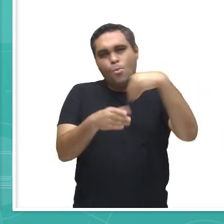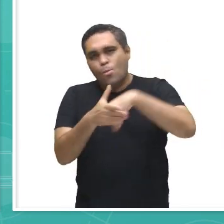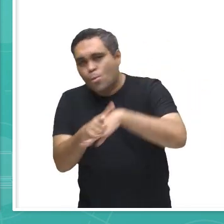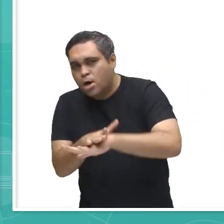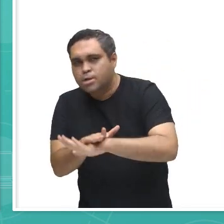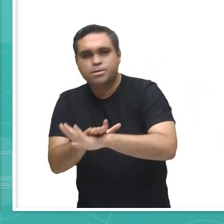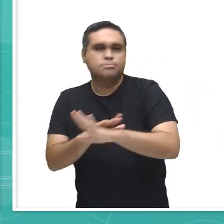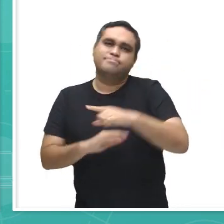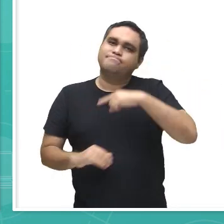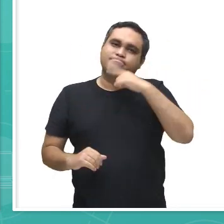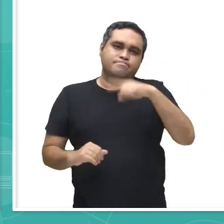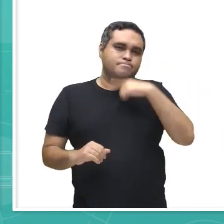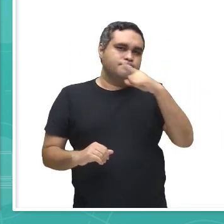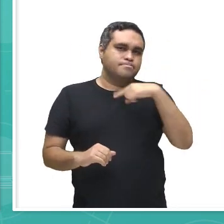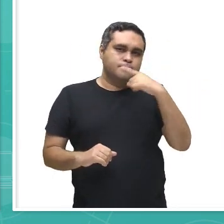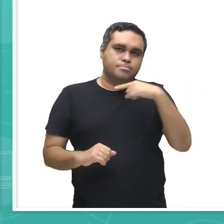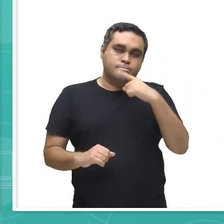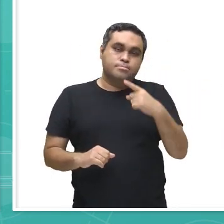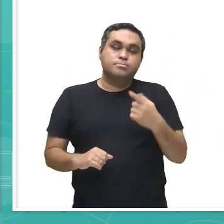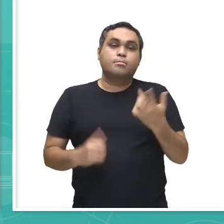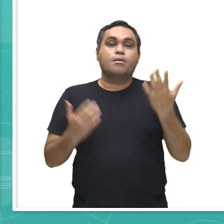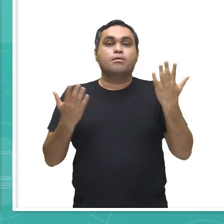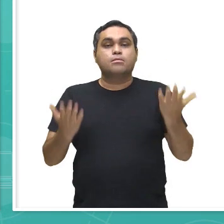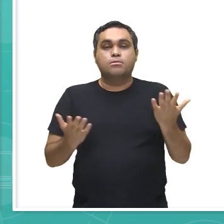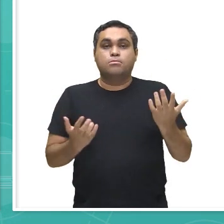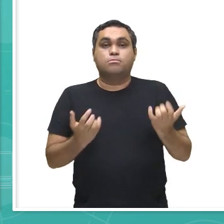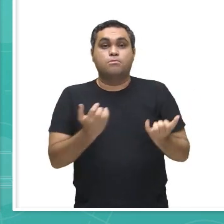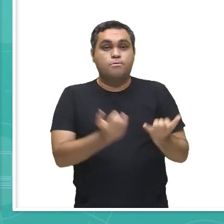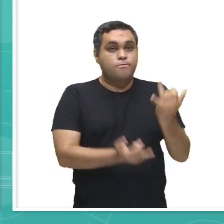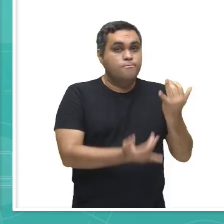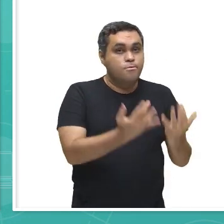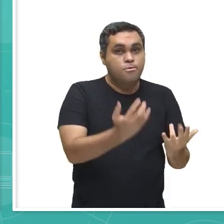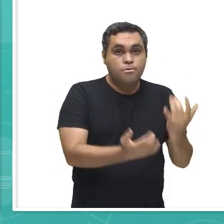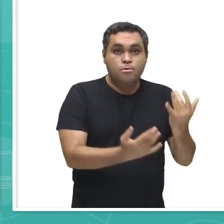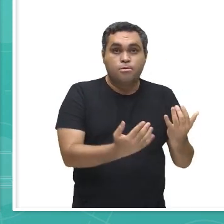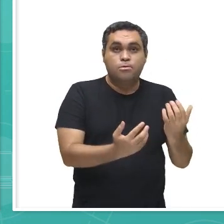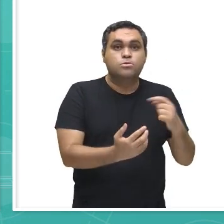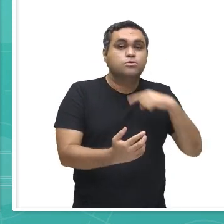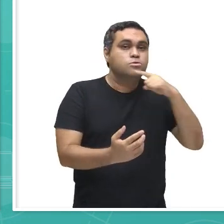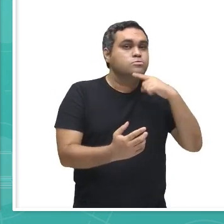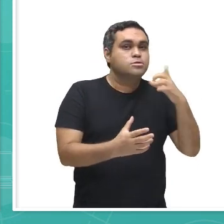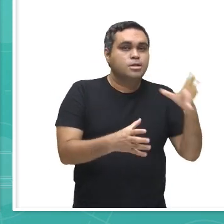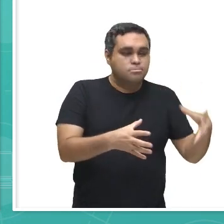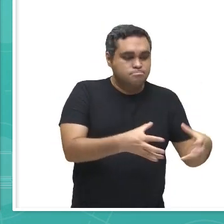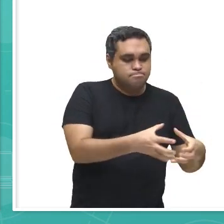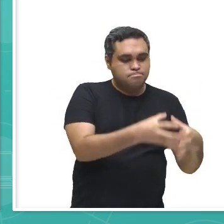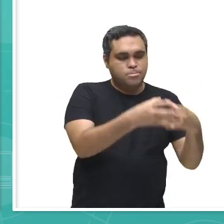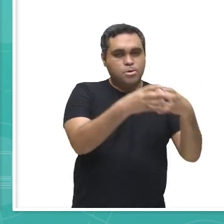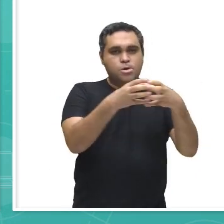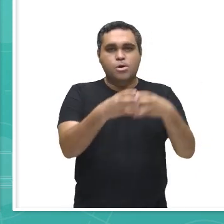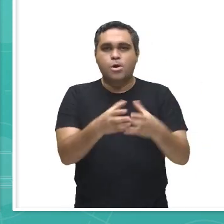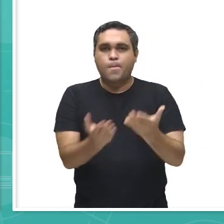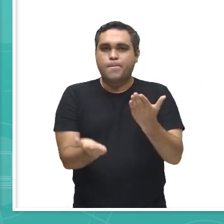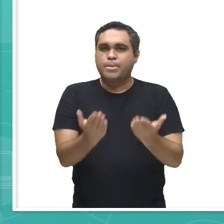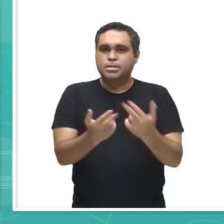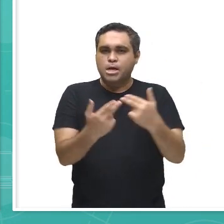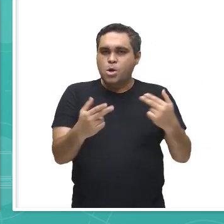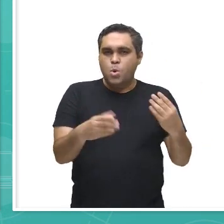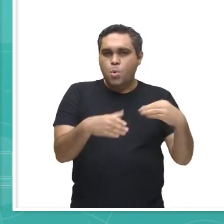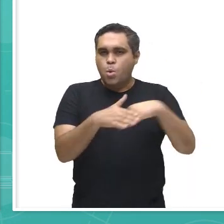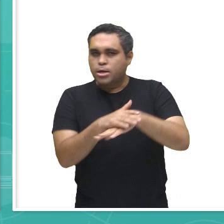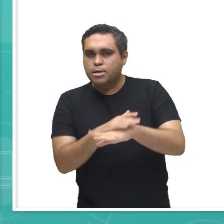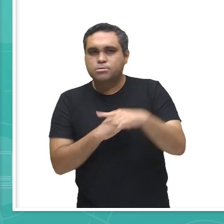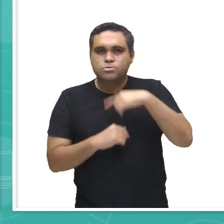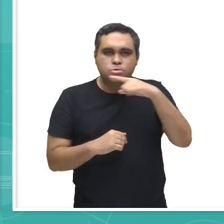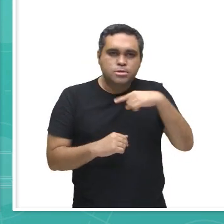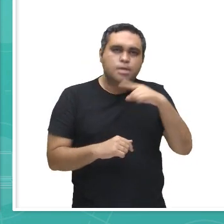consegue realizar essas atividades com o fogo, ele não é considerado uma matéria,